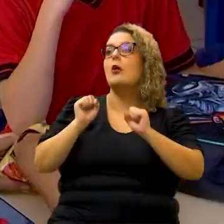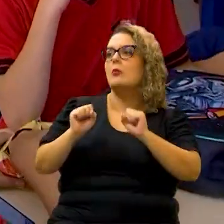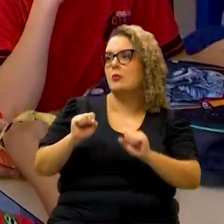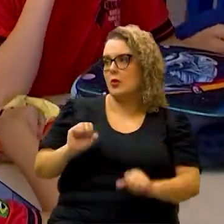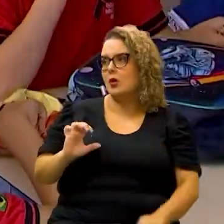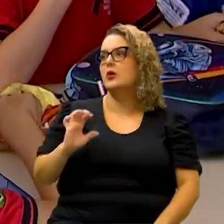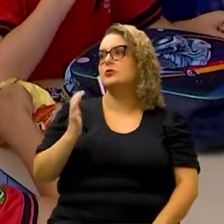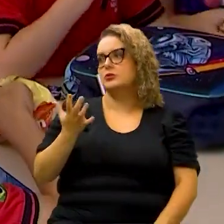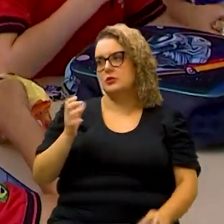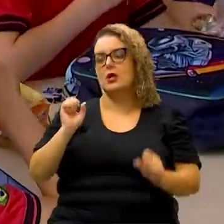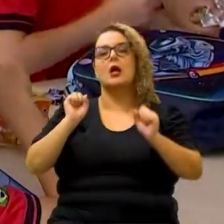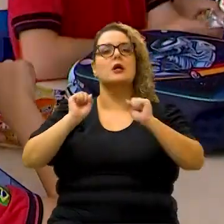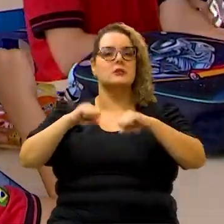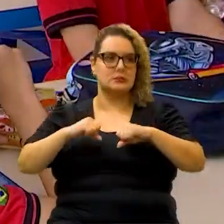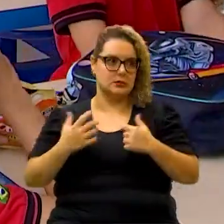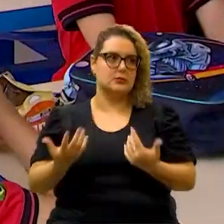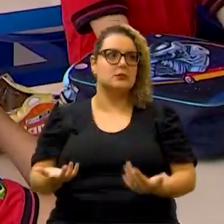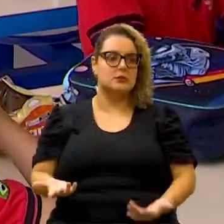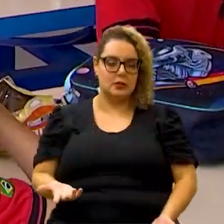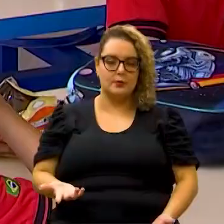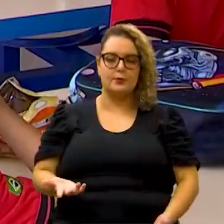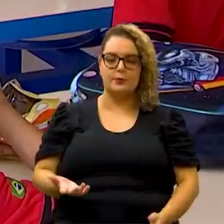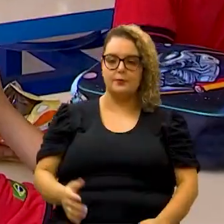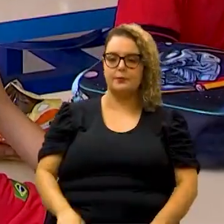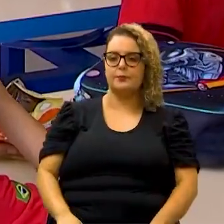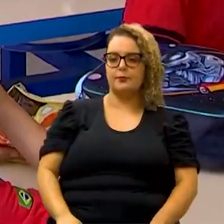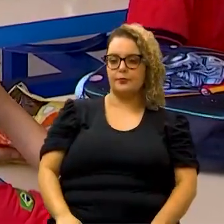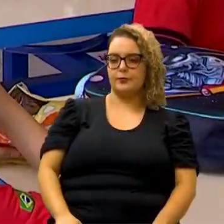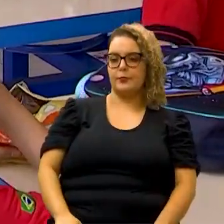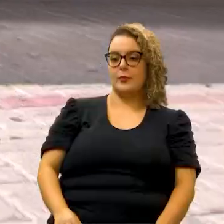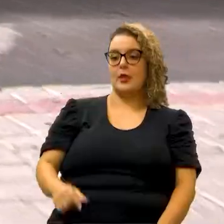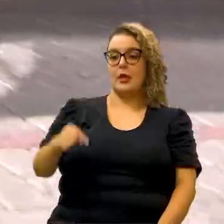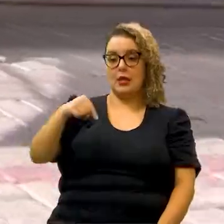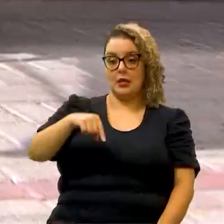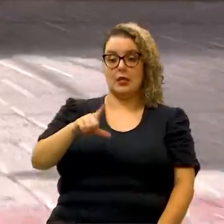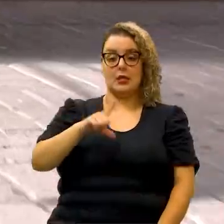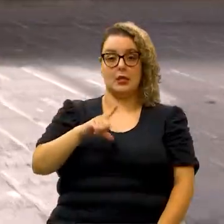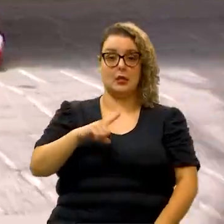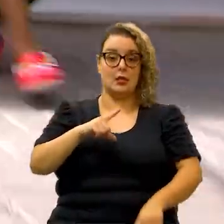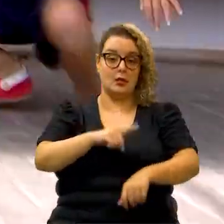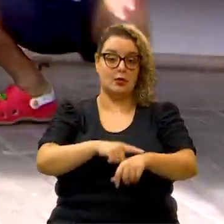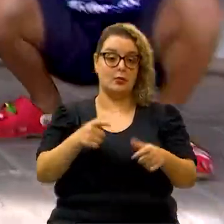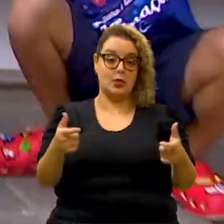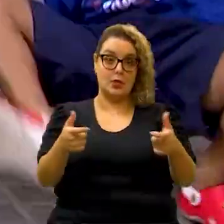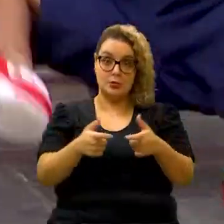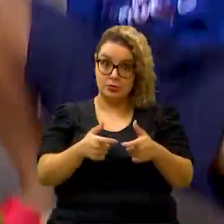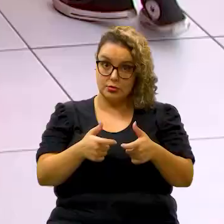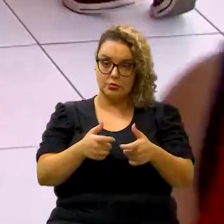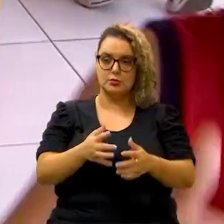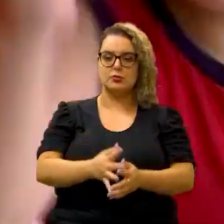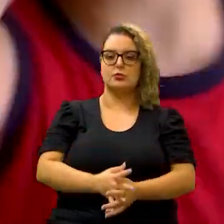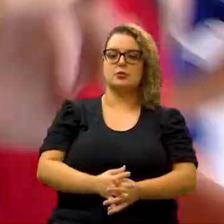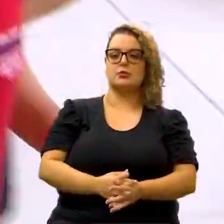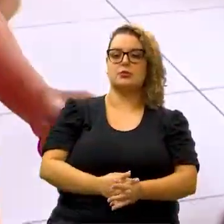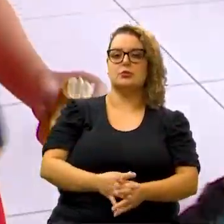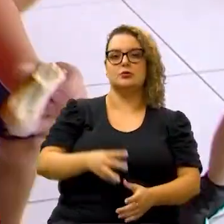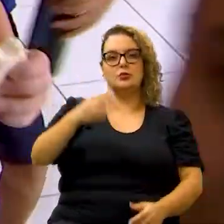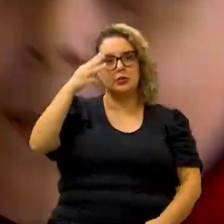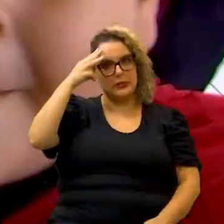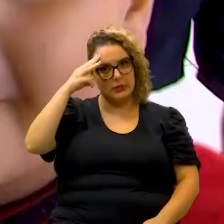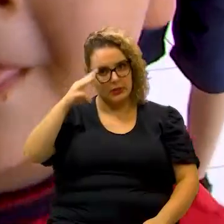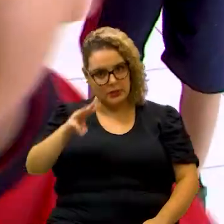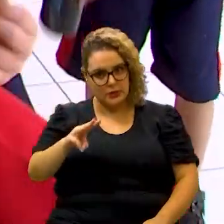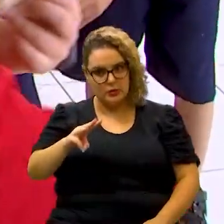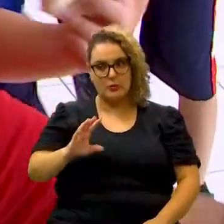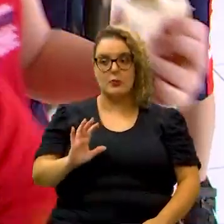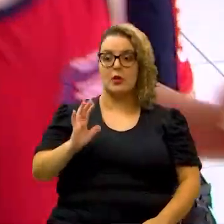acontece? Pode sim acontecer. Aqui nós temos um tempo reduzido, uma carga horária reduzida